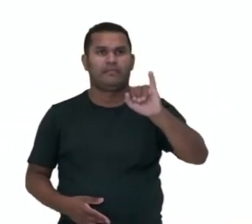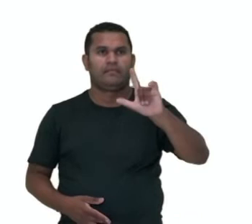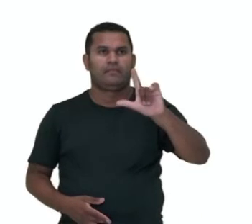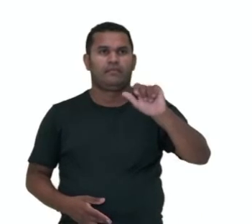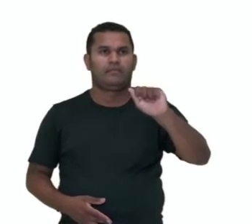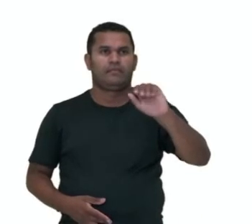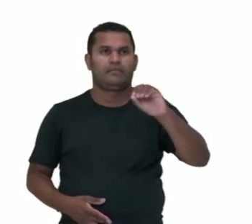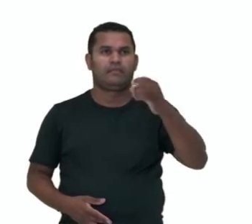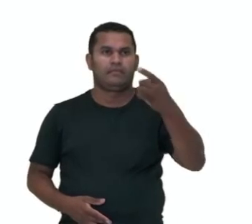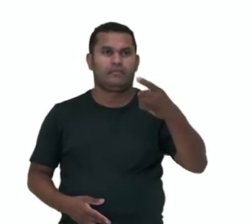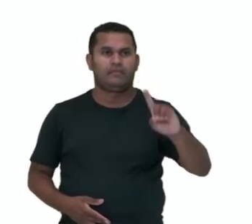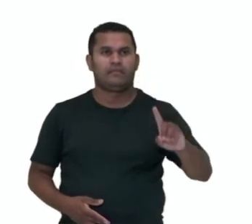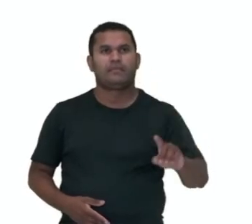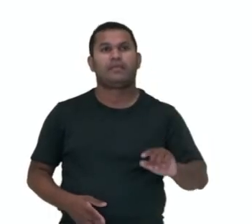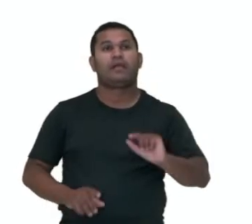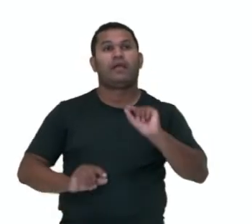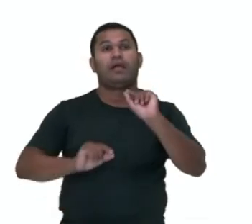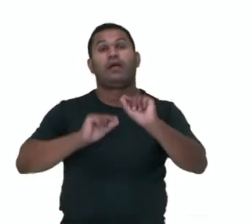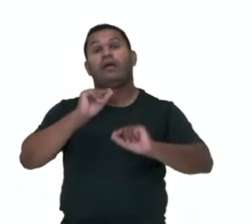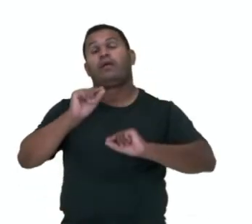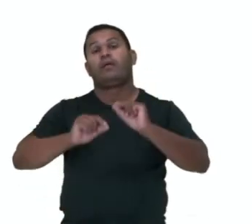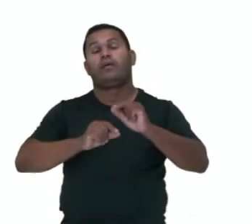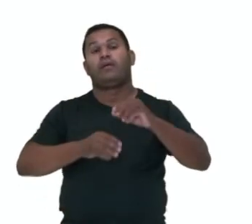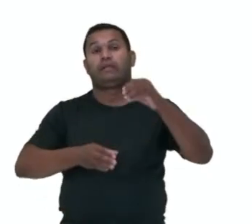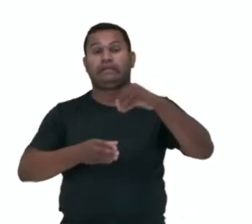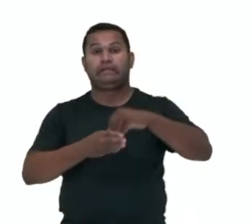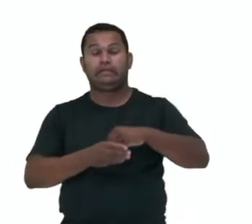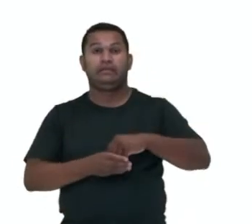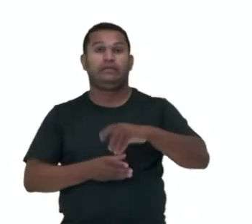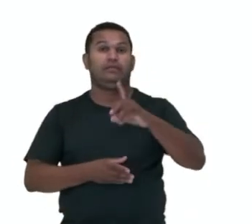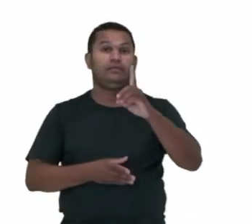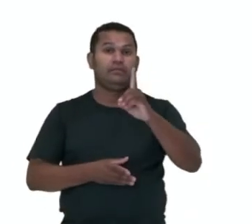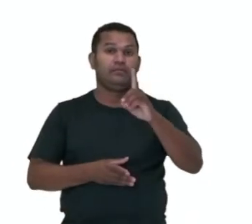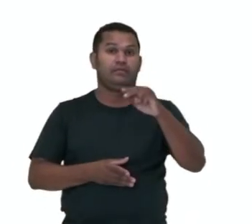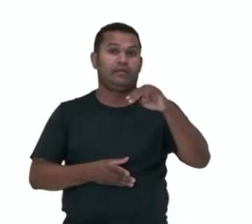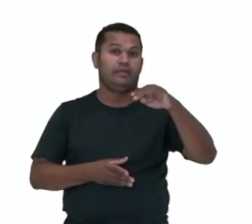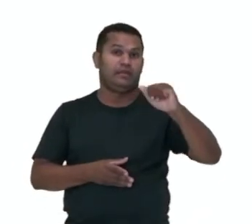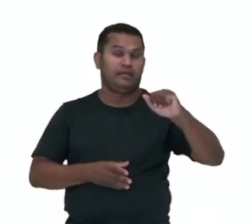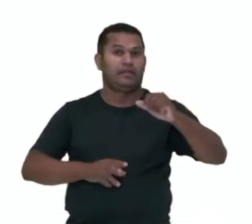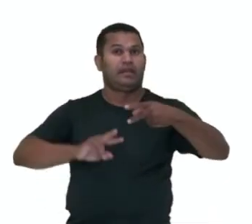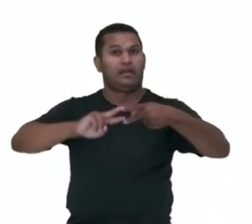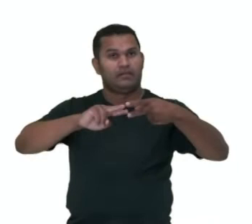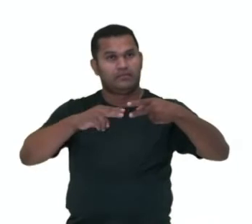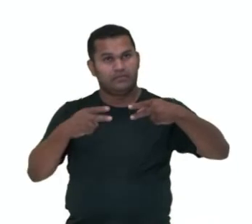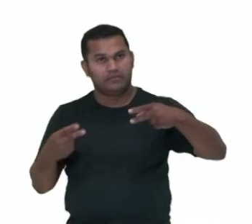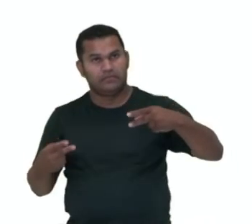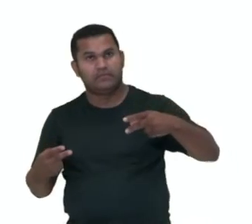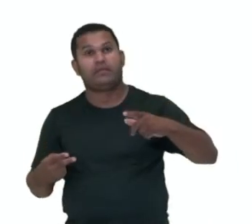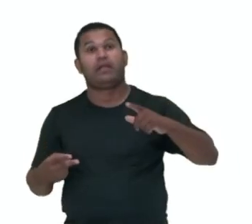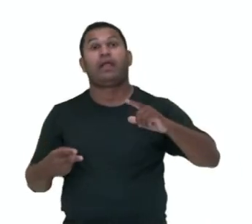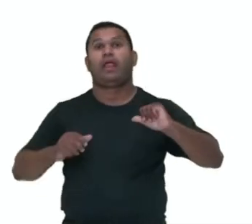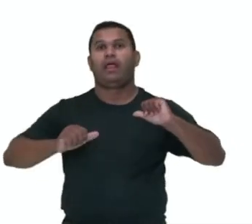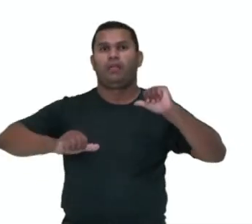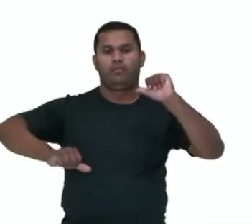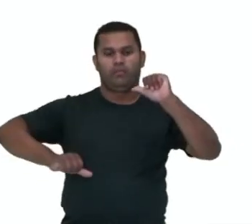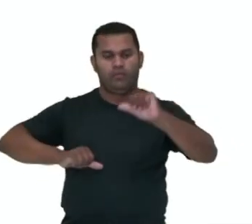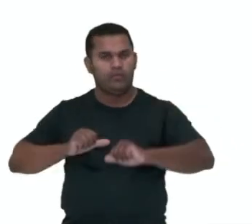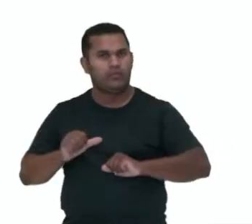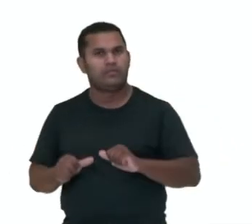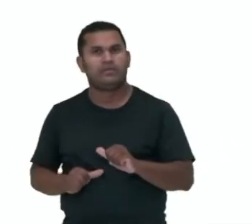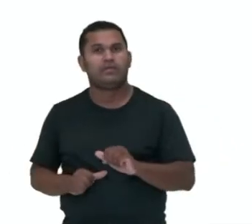DNA que pode ser herdada ou subsequentemente removida sem alterar a sequência original da molécula. Então a gente vai usar esse